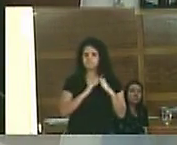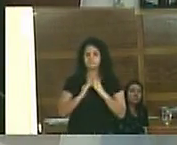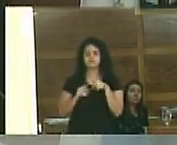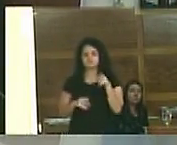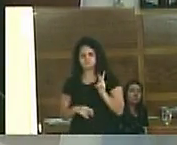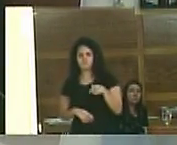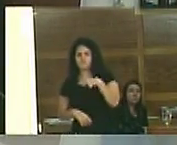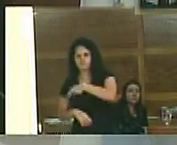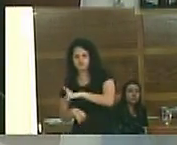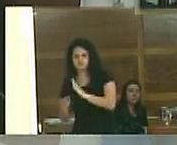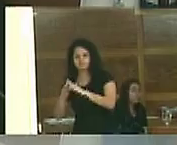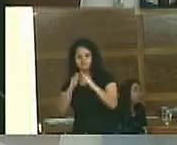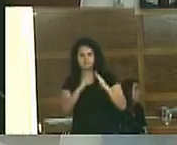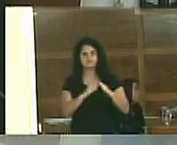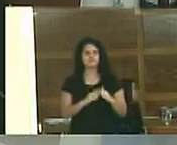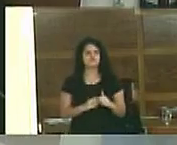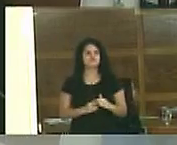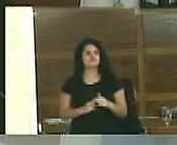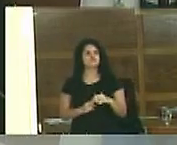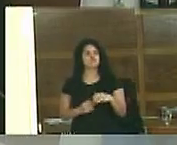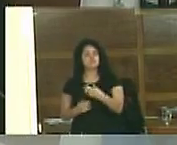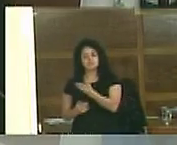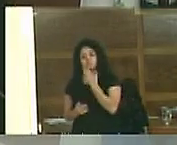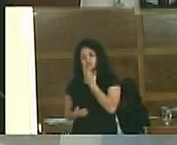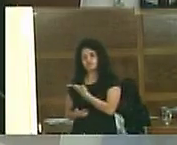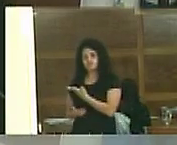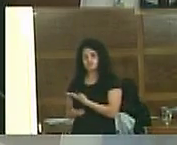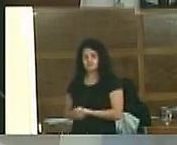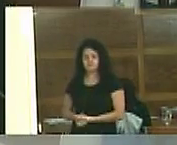lá, né, e fomos solicitados.